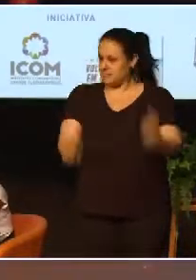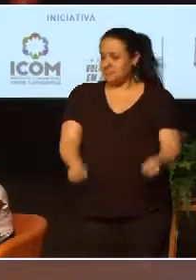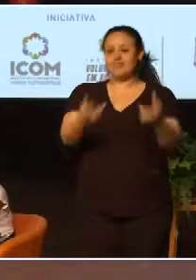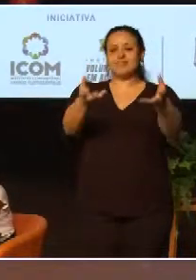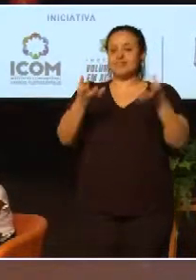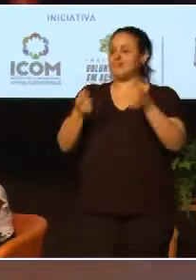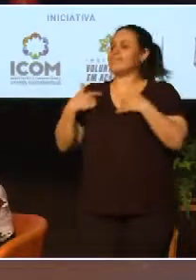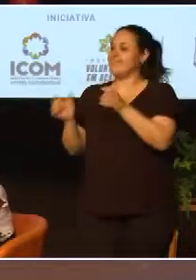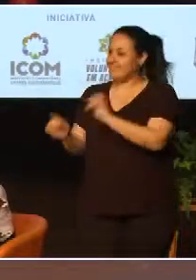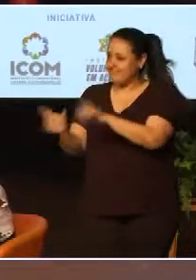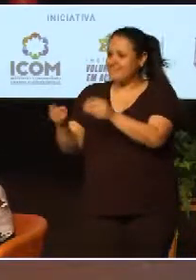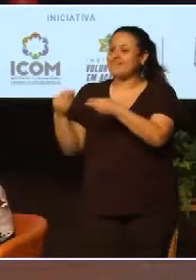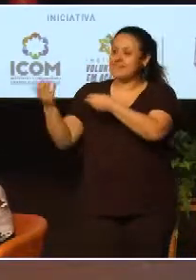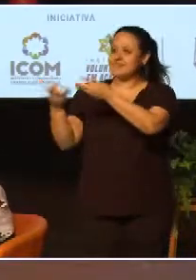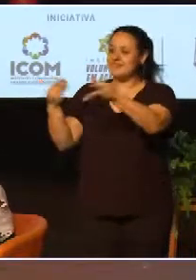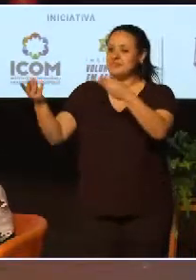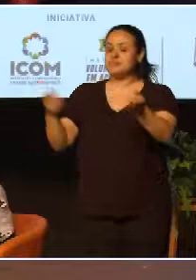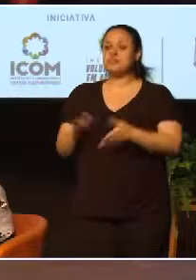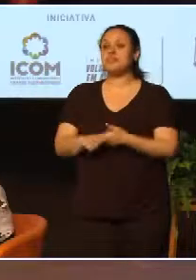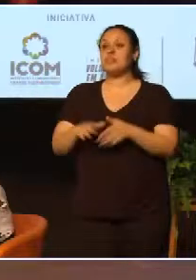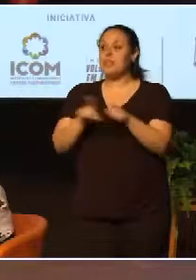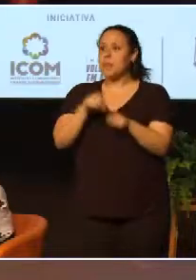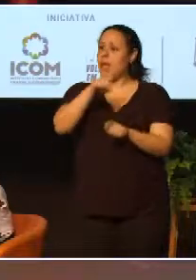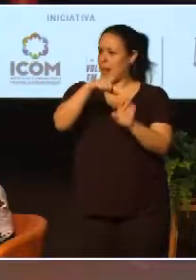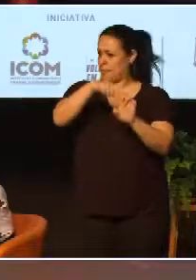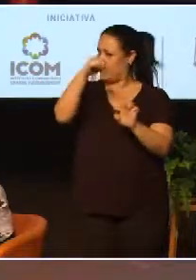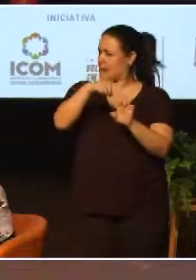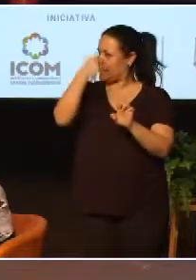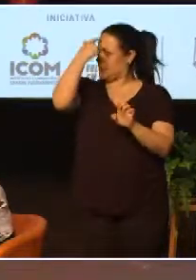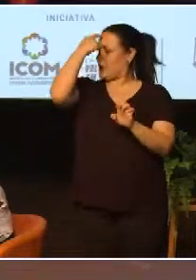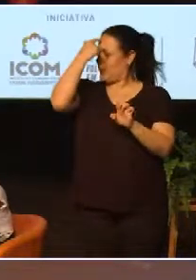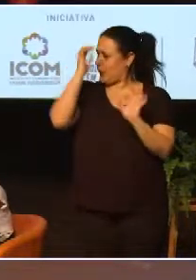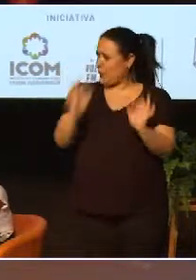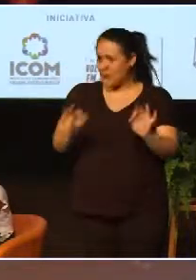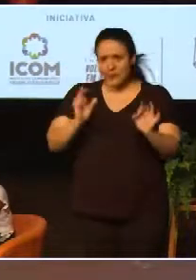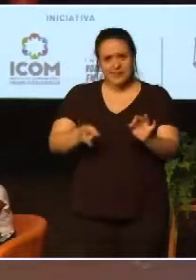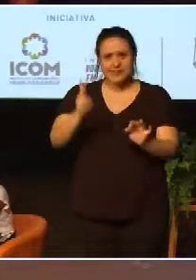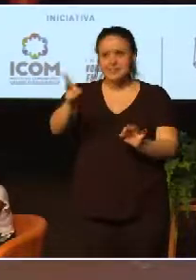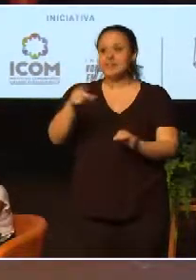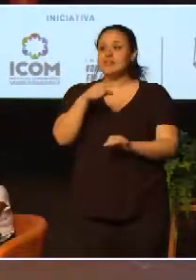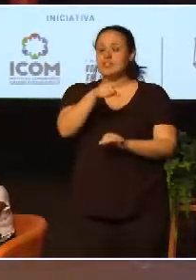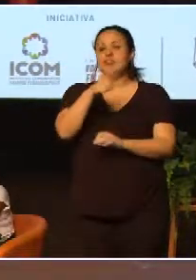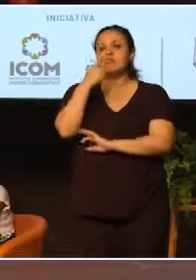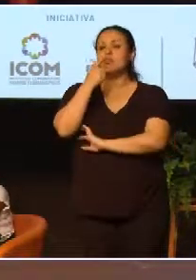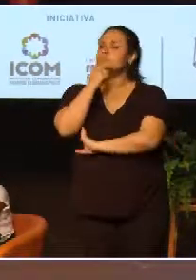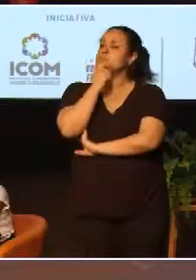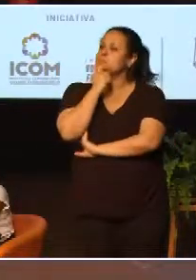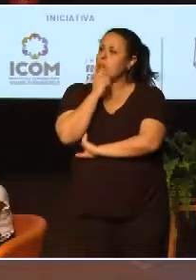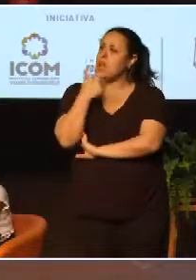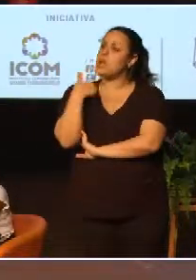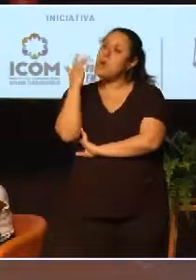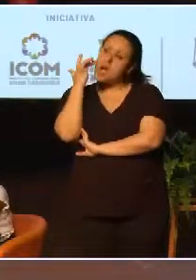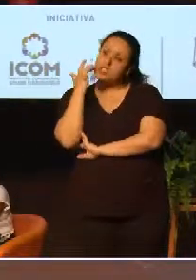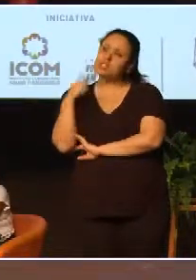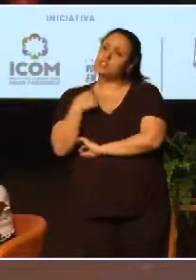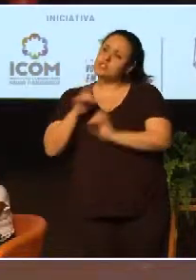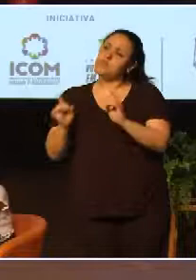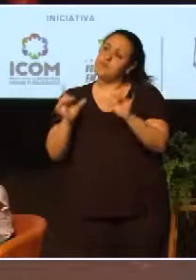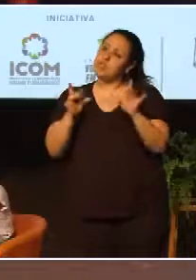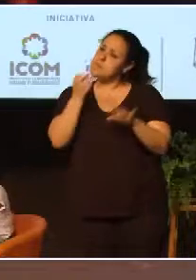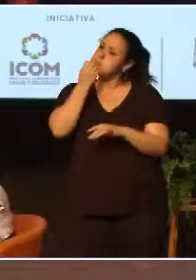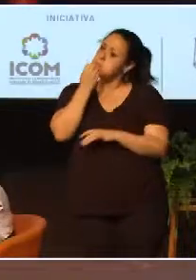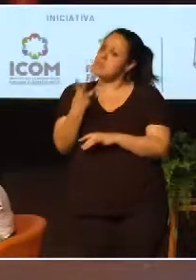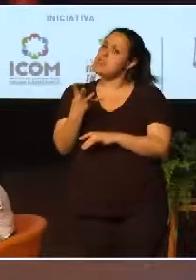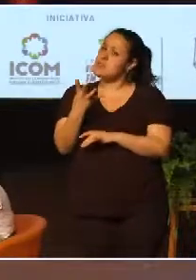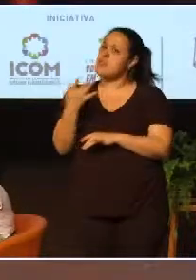ela era muito visionária enquanto empreendedora, ela falou assim, acho que a gente está vendendo bem, então que tal se a gente